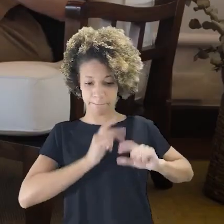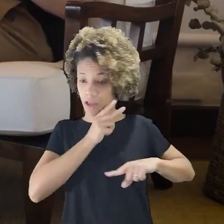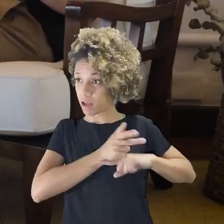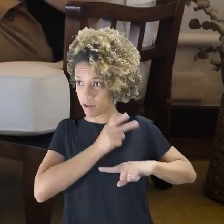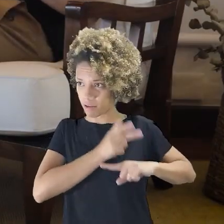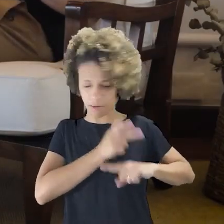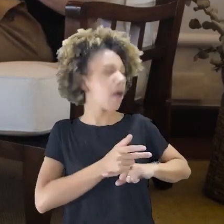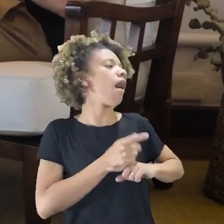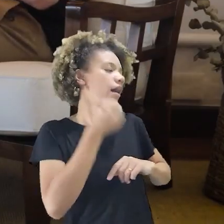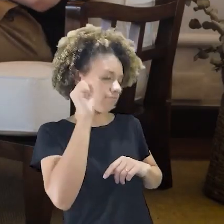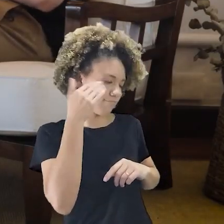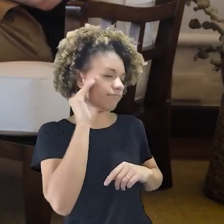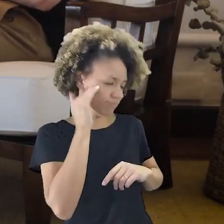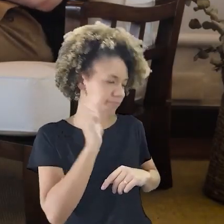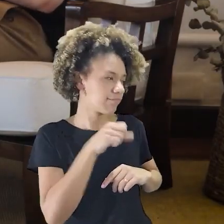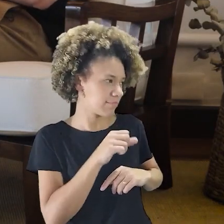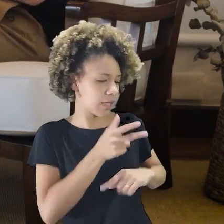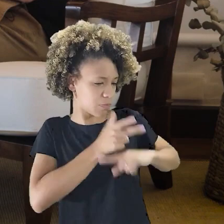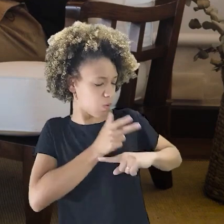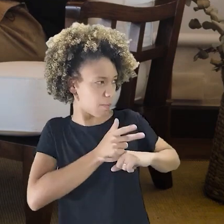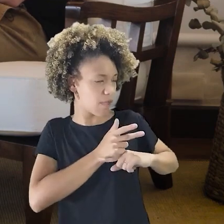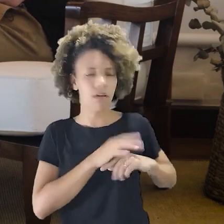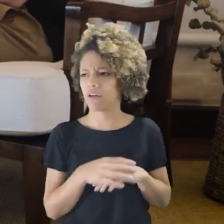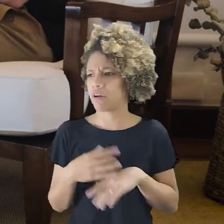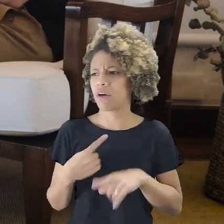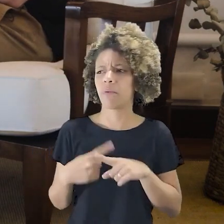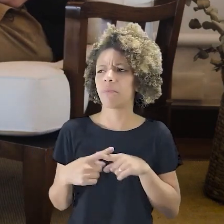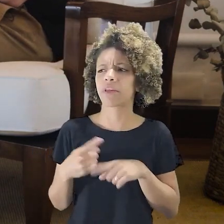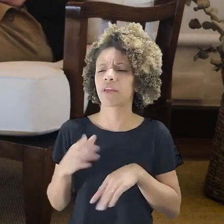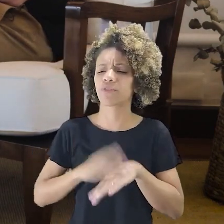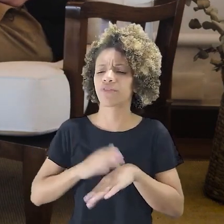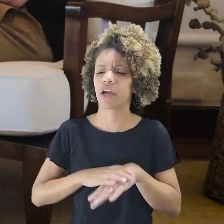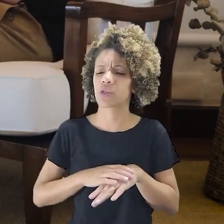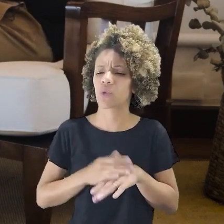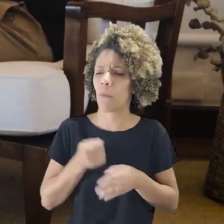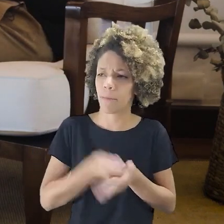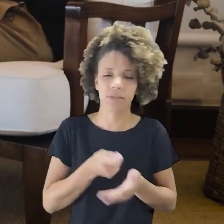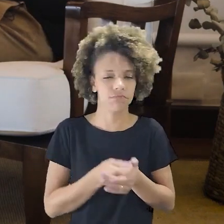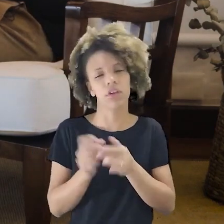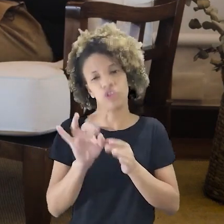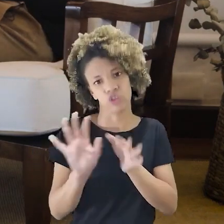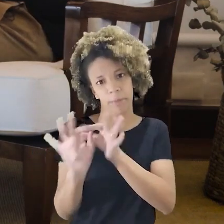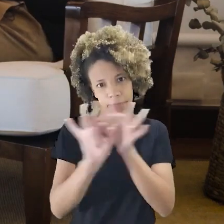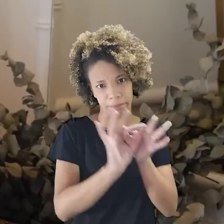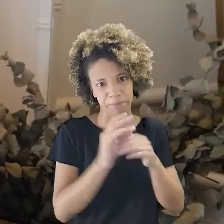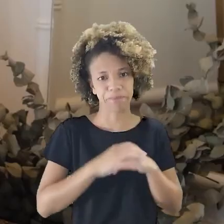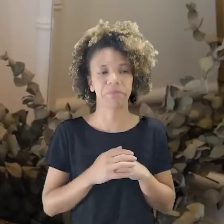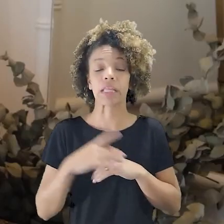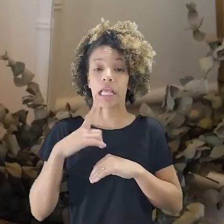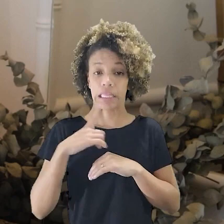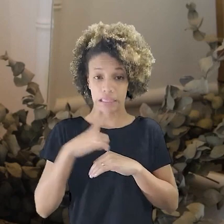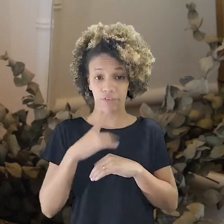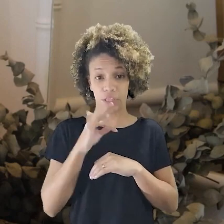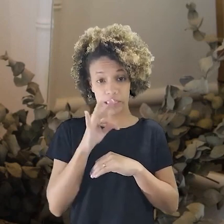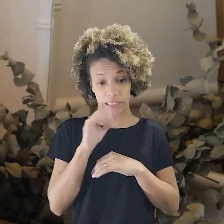Ah, sim, a câmera é de você colocar no... E se a Bahia que mais mata, por que não se faz uma pressão? Vamos lá. Recentemente